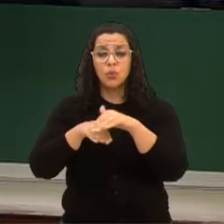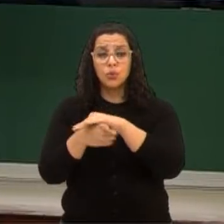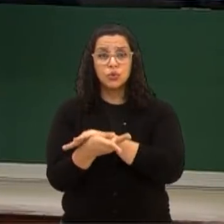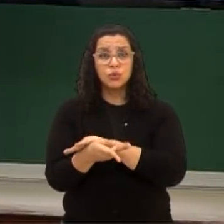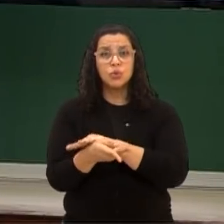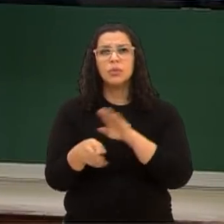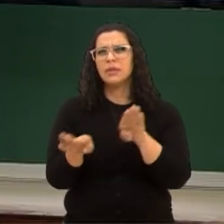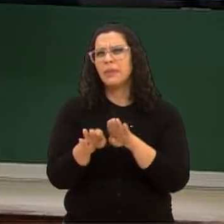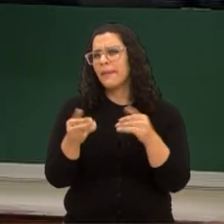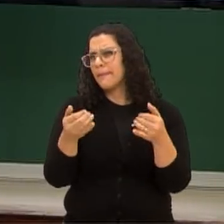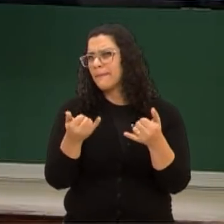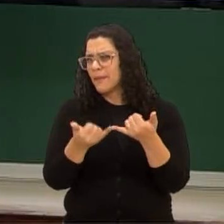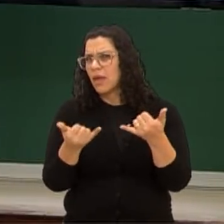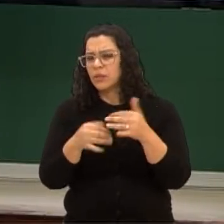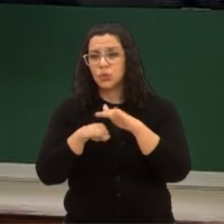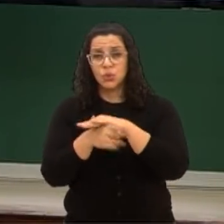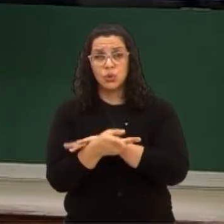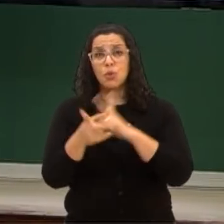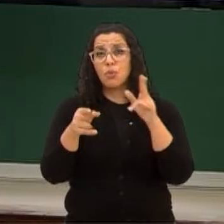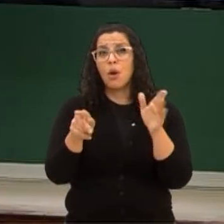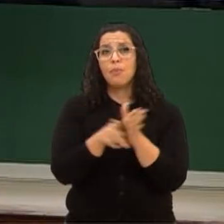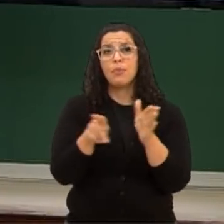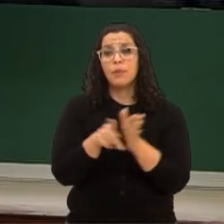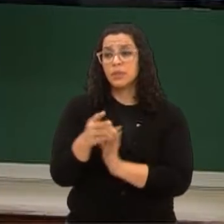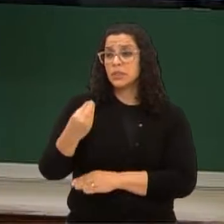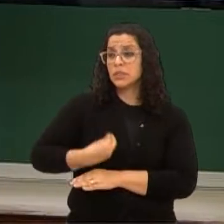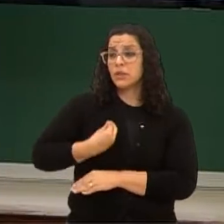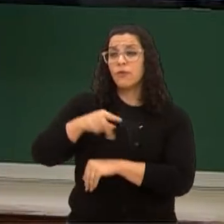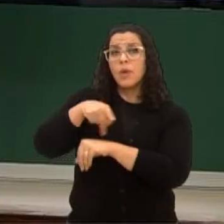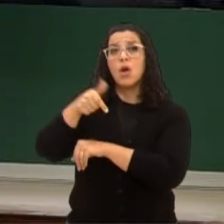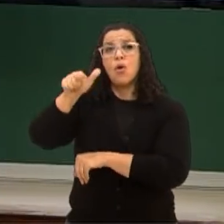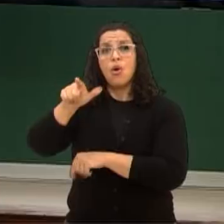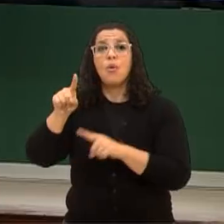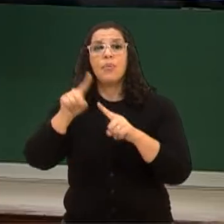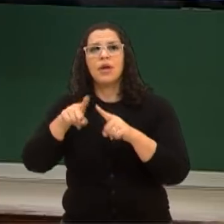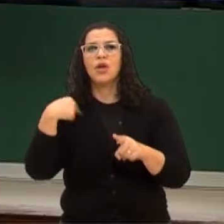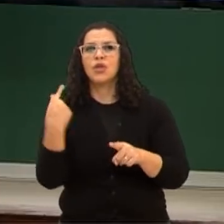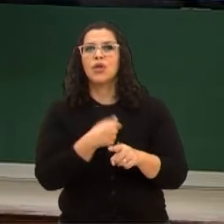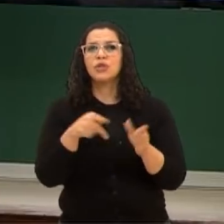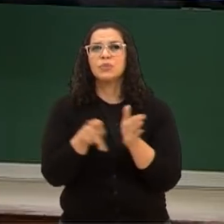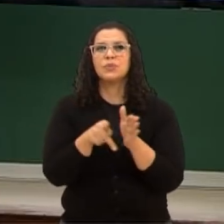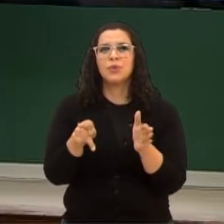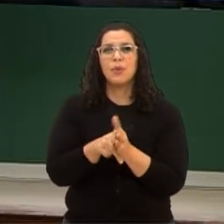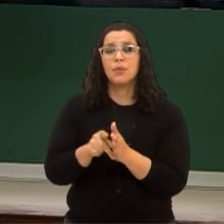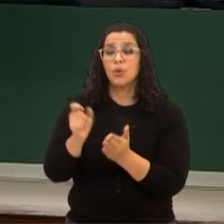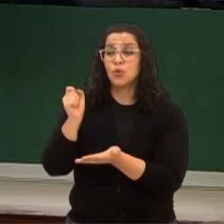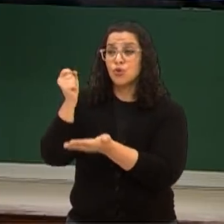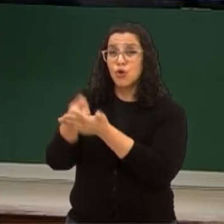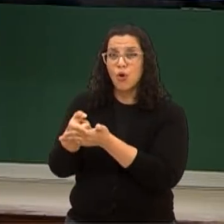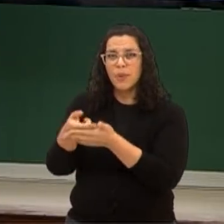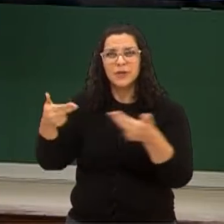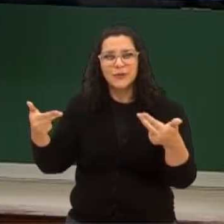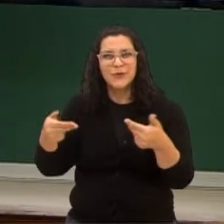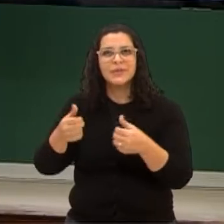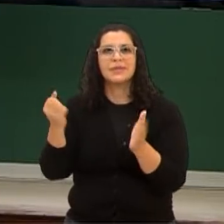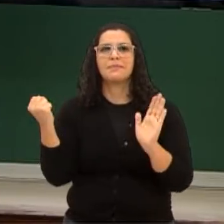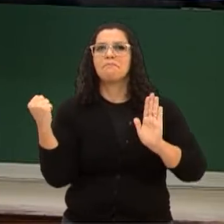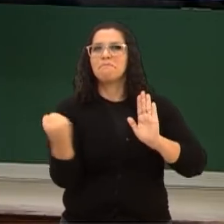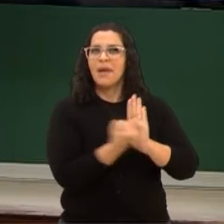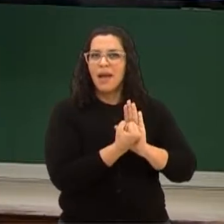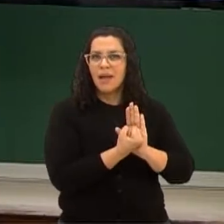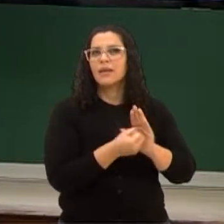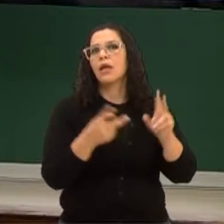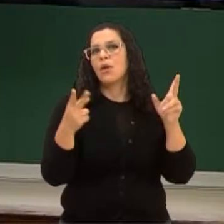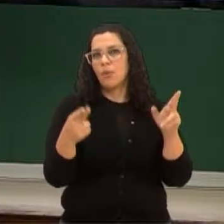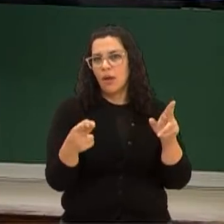costumes, melhor dizendo, que se eu estivesse num outro país. Por quê? Porque a gente consome os produtos da mesma marca,